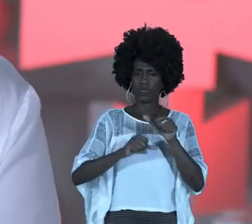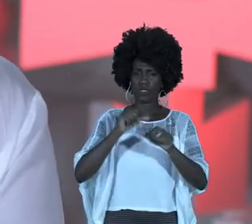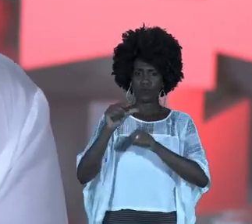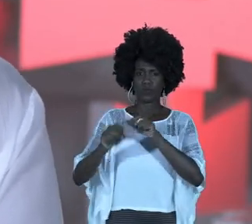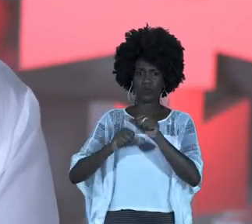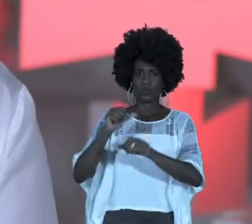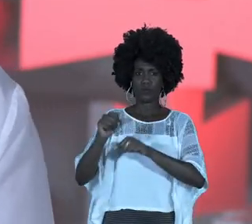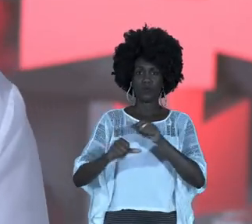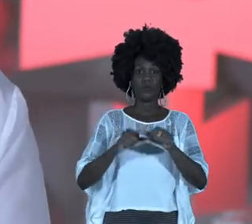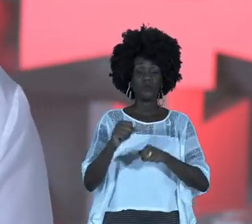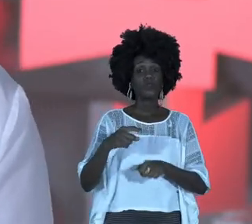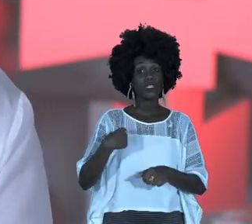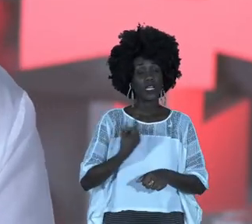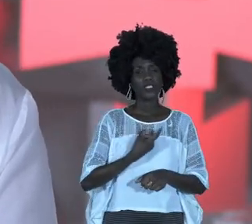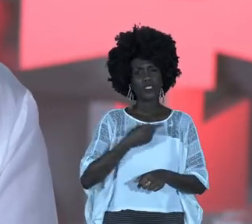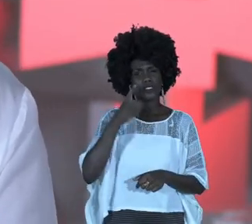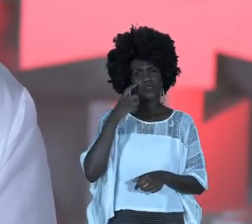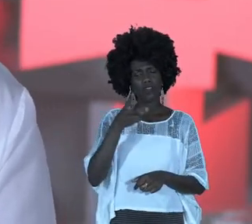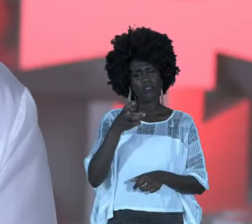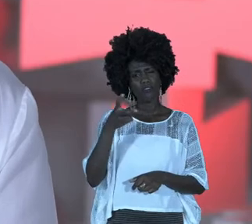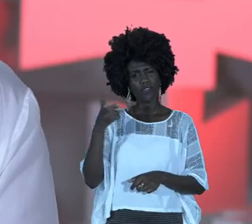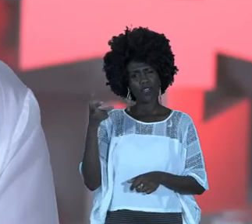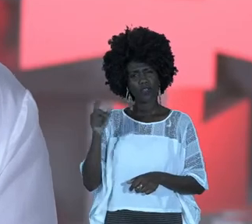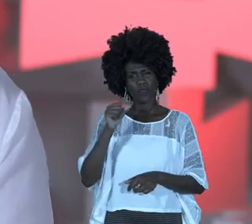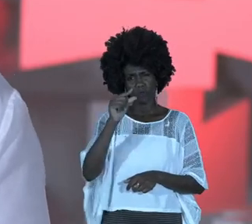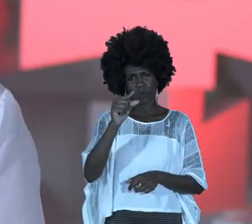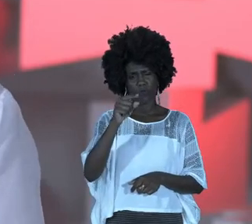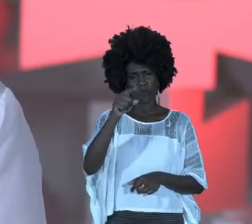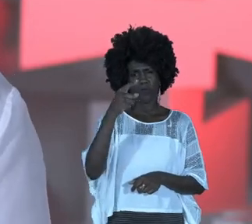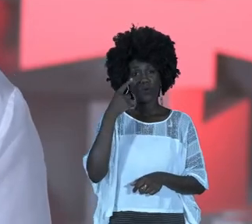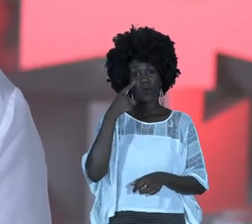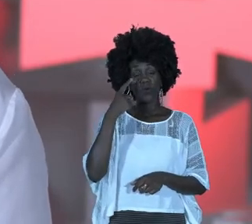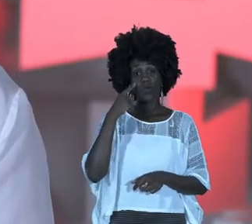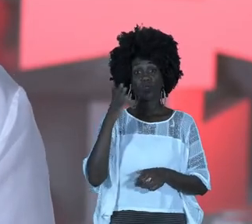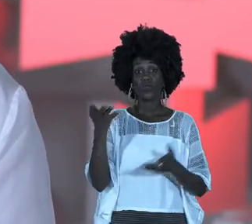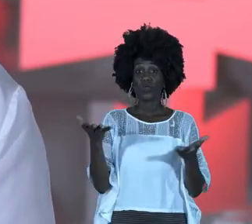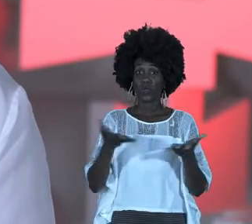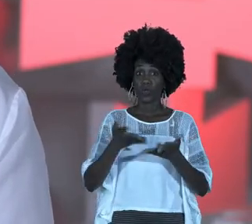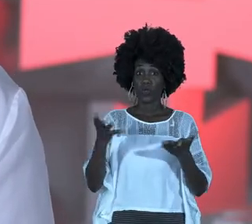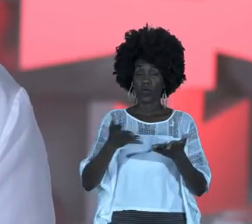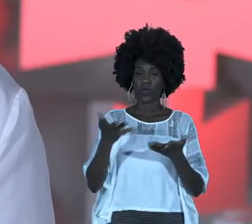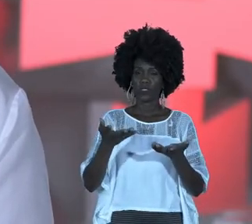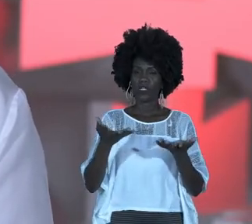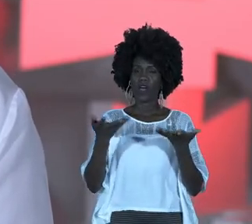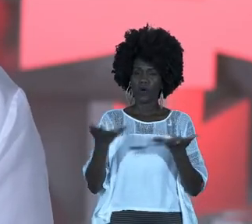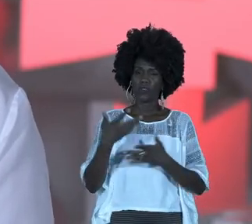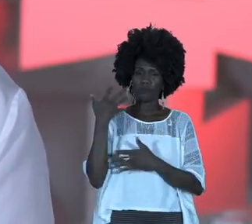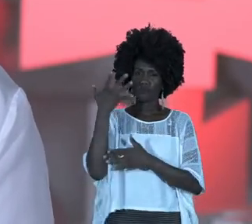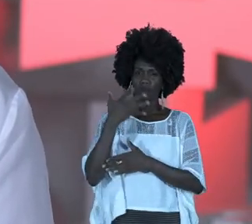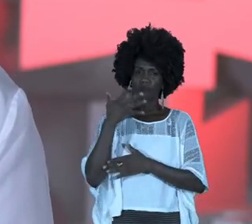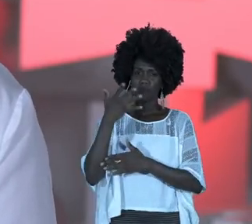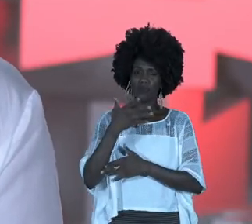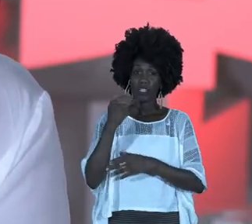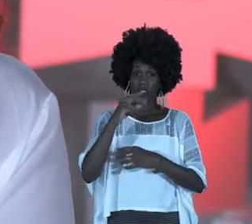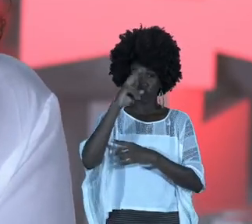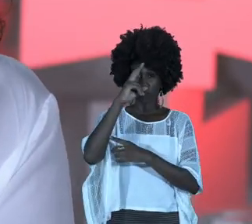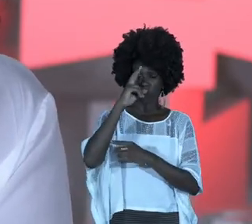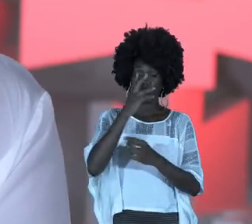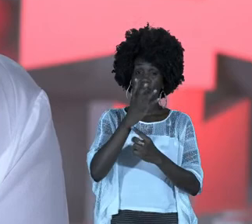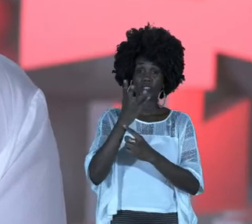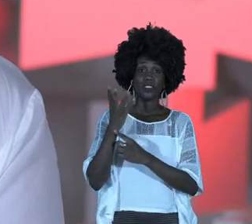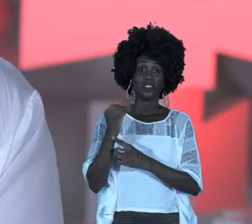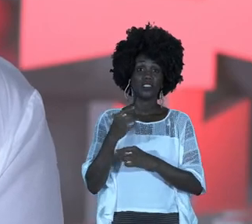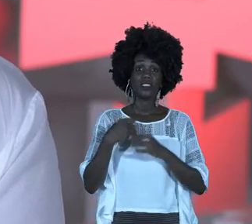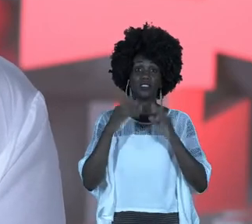reelaborações. E a gente vai ver um pouco disso aqui. Então, o nosso workshop de história da arte, ele está centrado